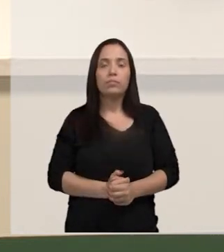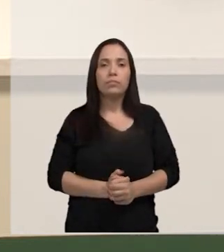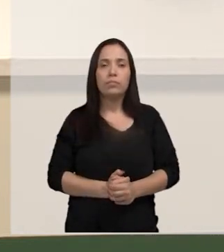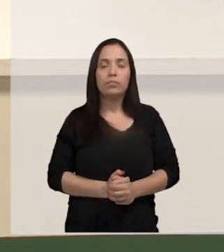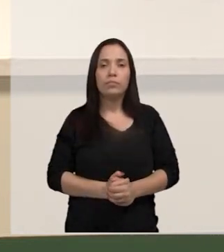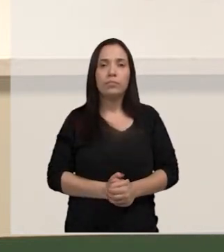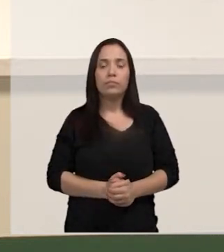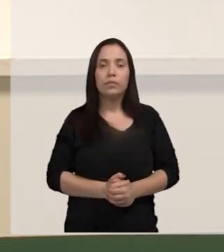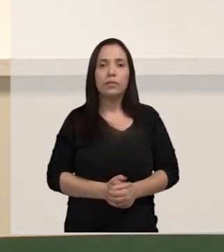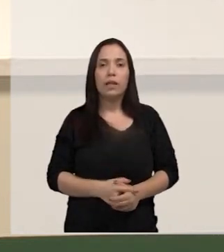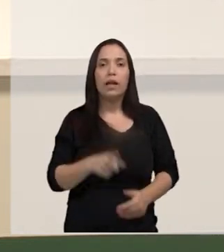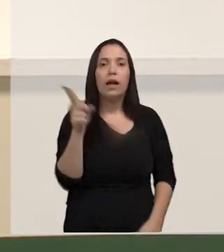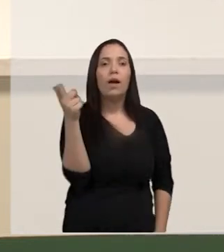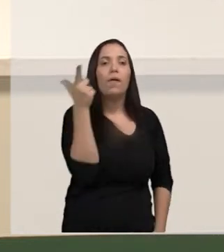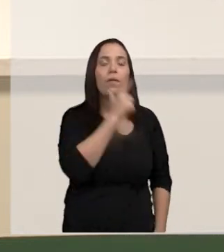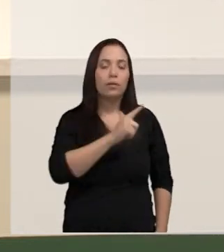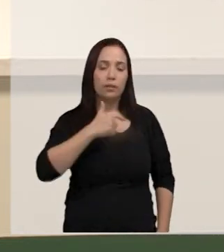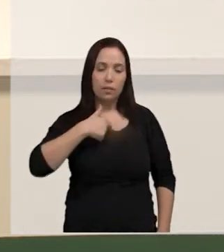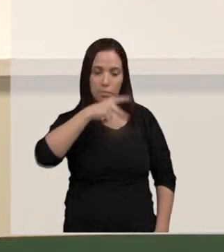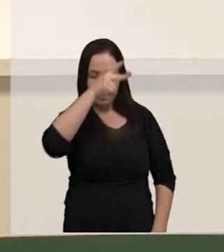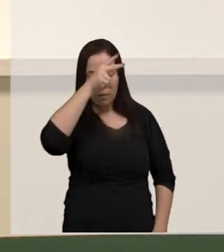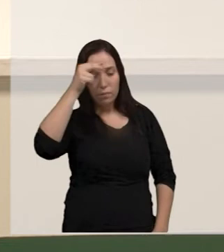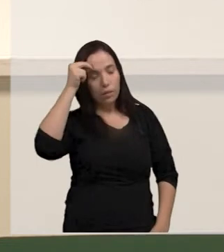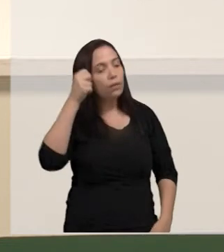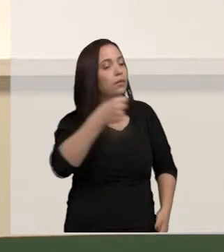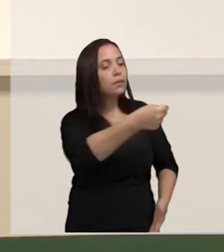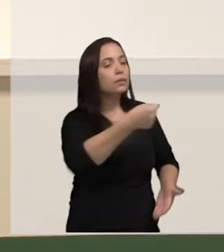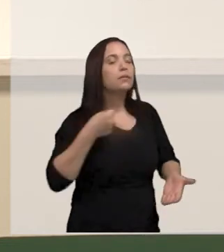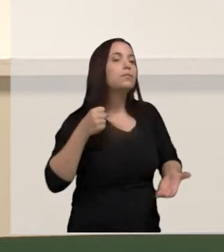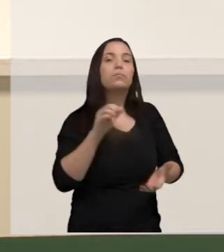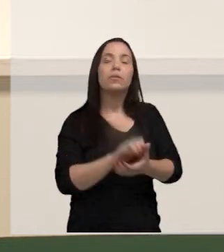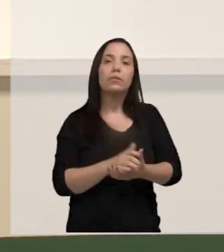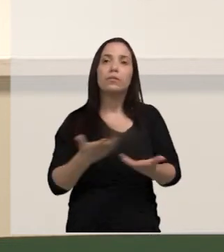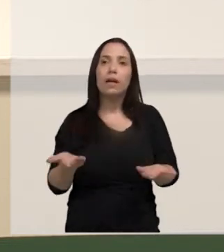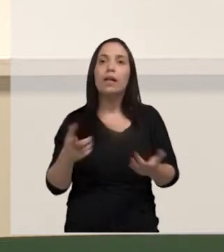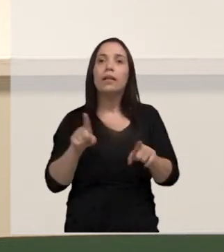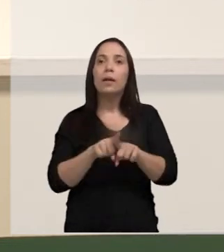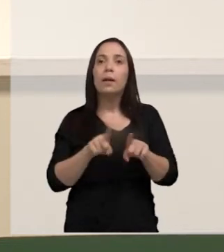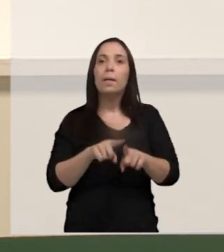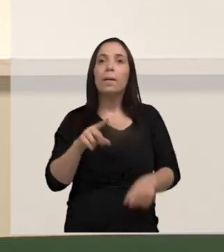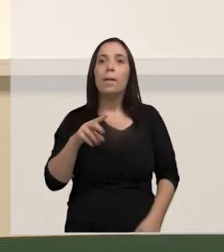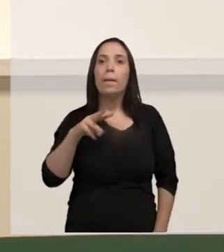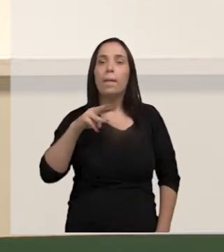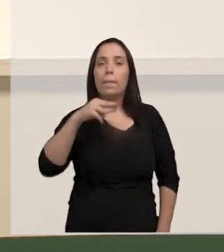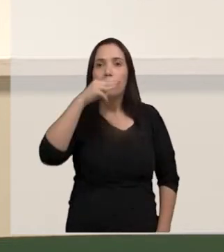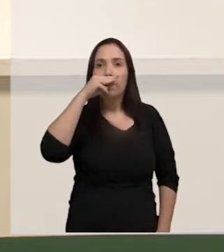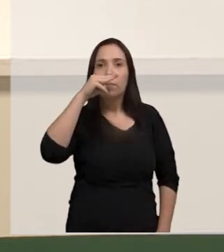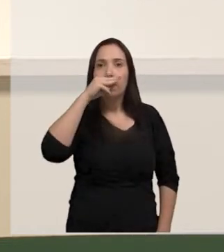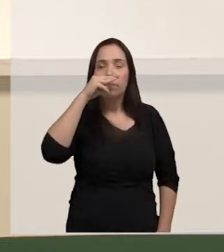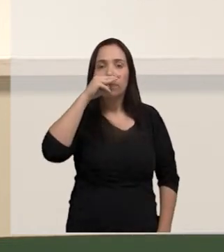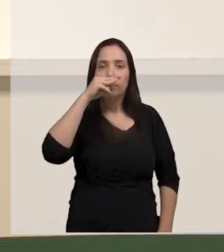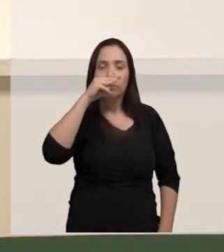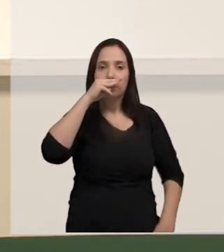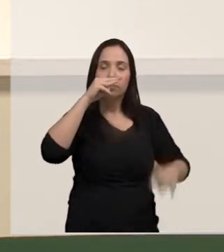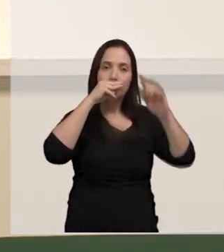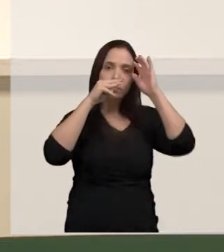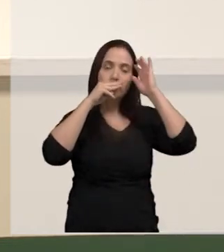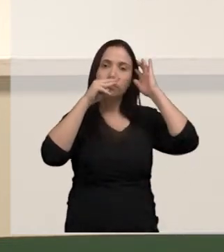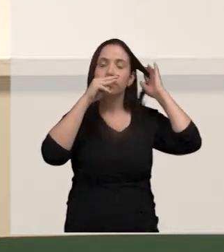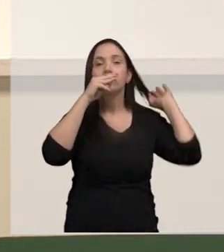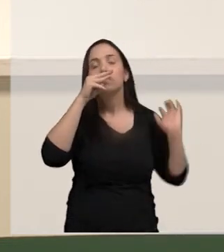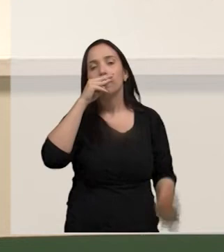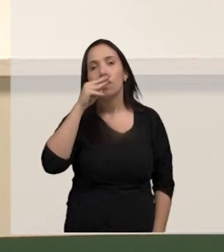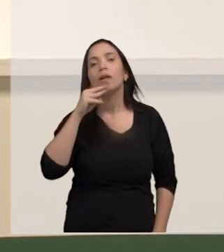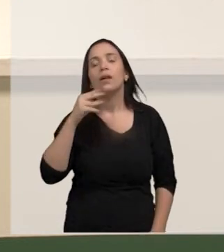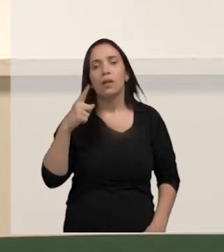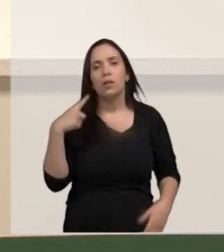Arruda elegeu a mulher e o homem lá elegeu a dele, né? Moisés Braz, para mim, uma surpresa muito agradável. Esse nós